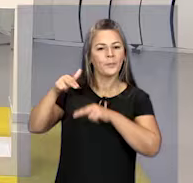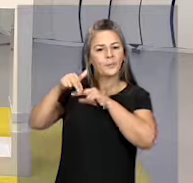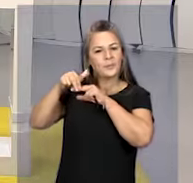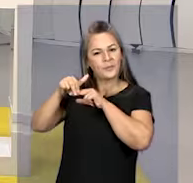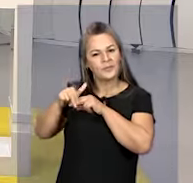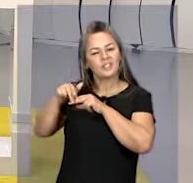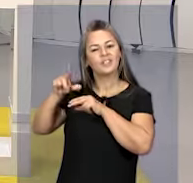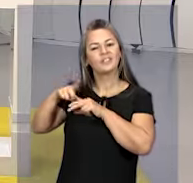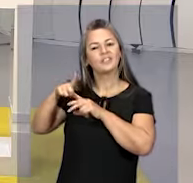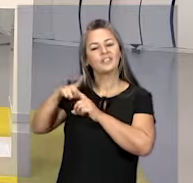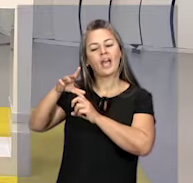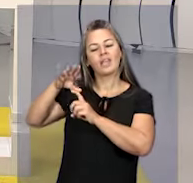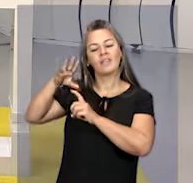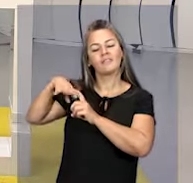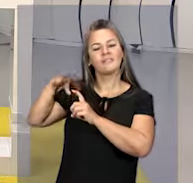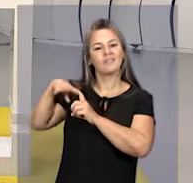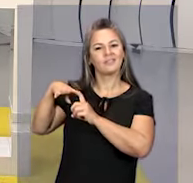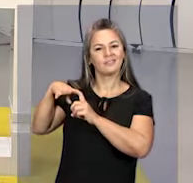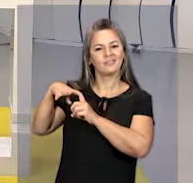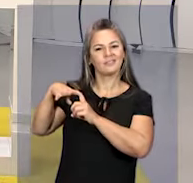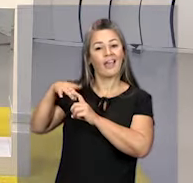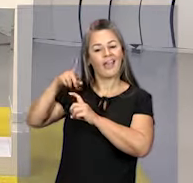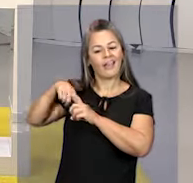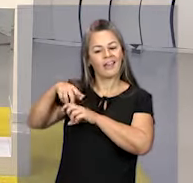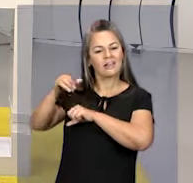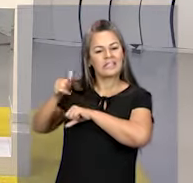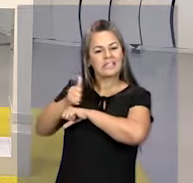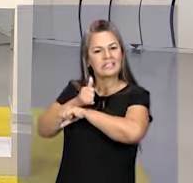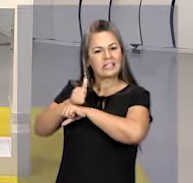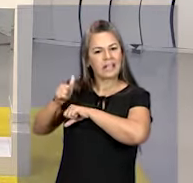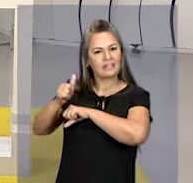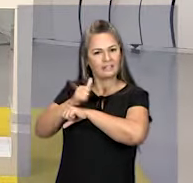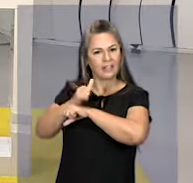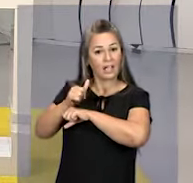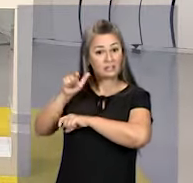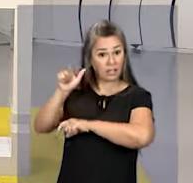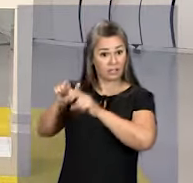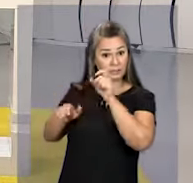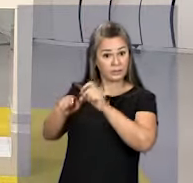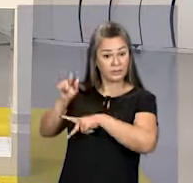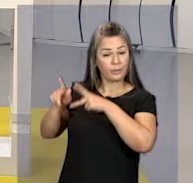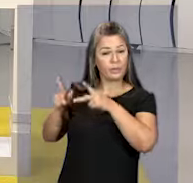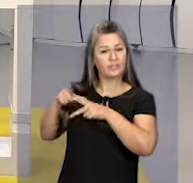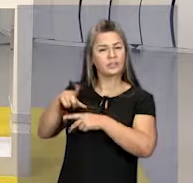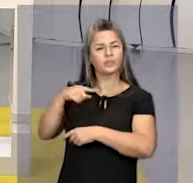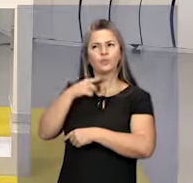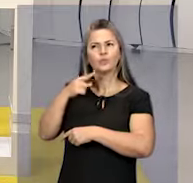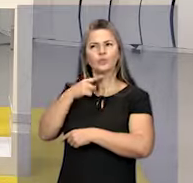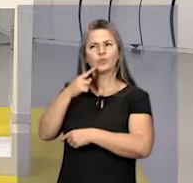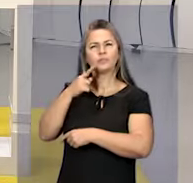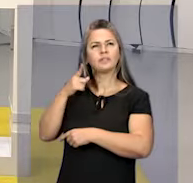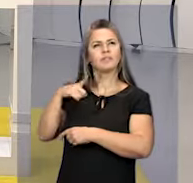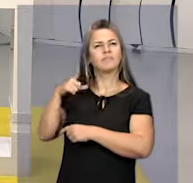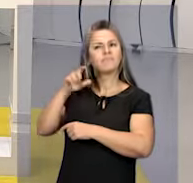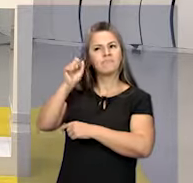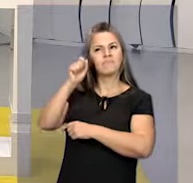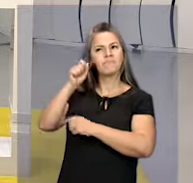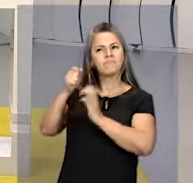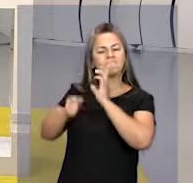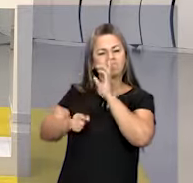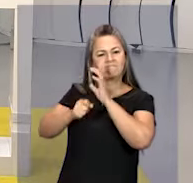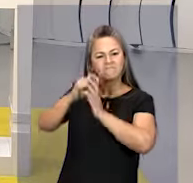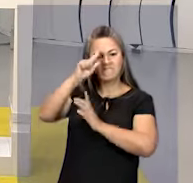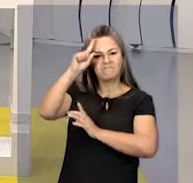isso, existem os mitos. É uma forma que as pessoas tinham de explicar. Normalmente,